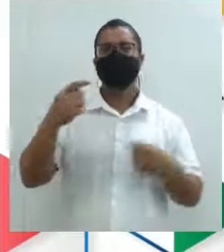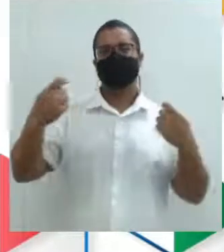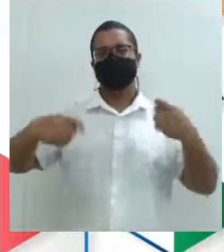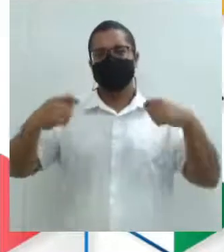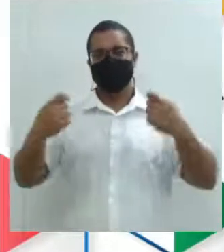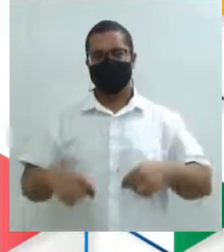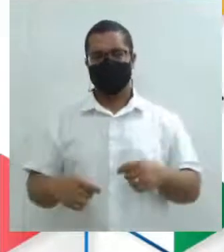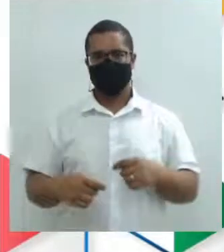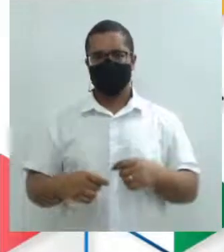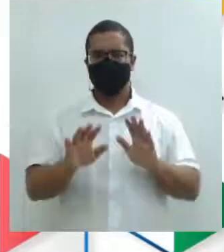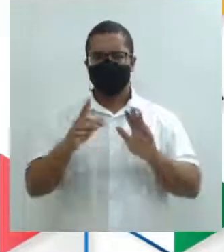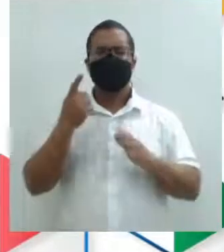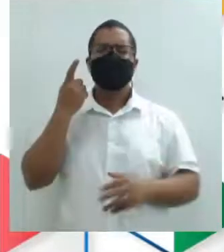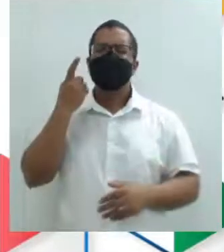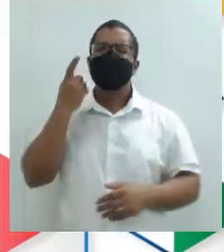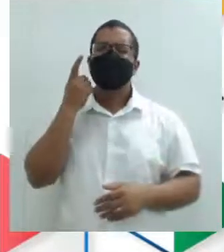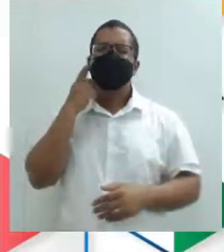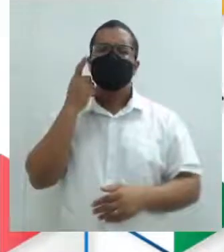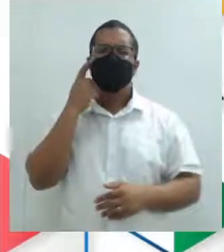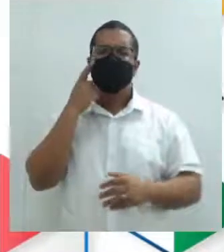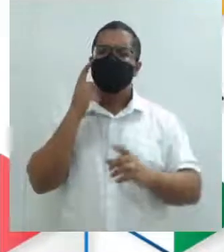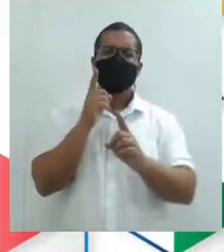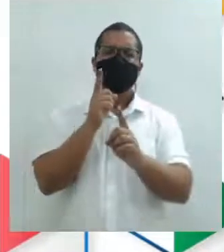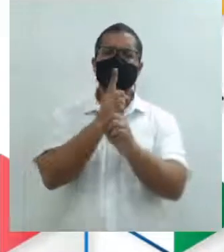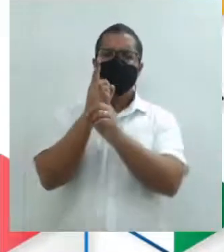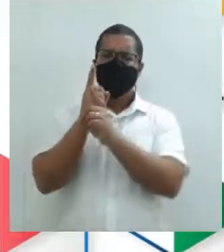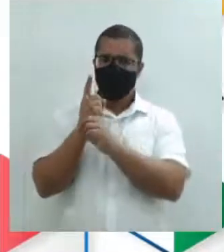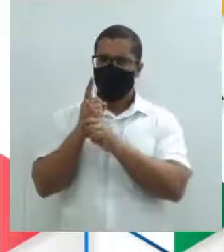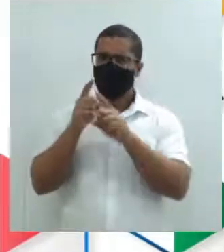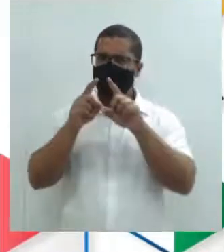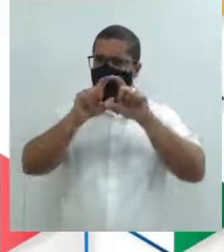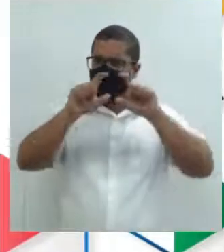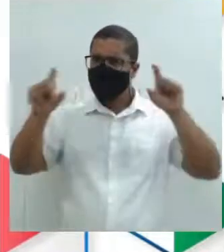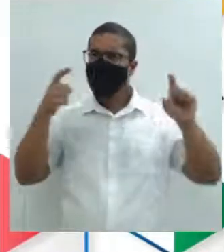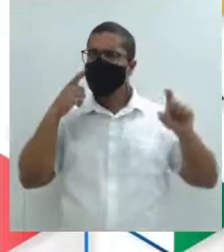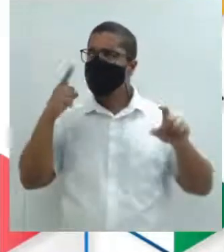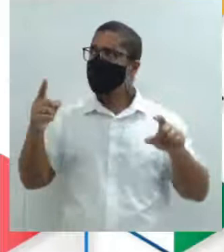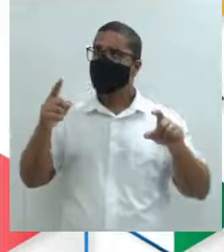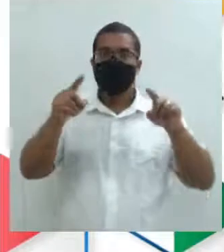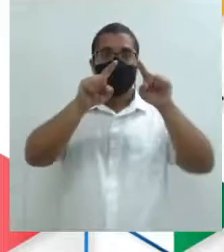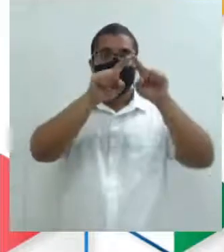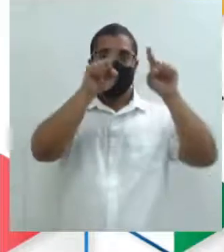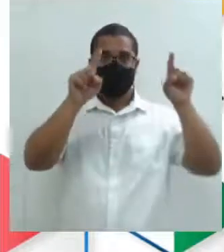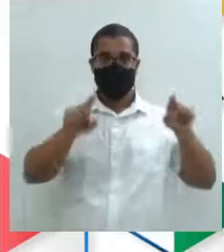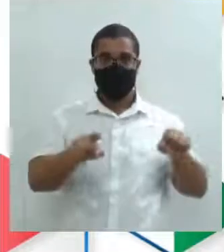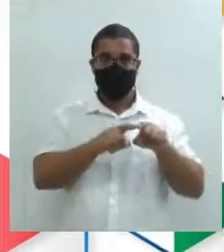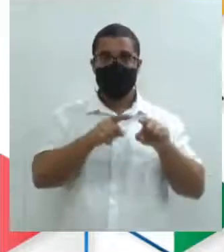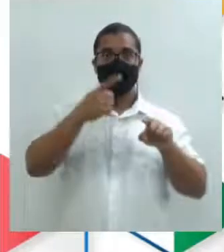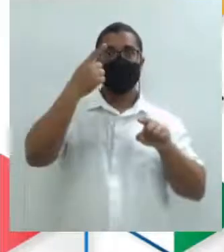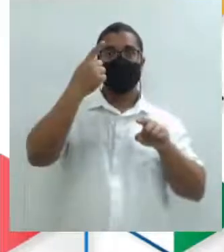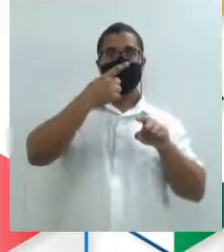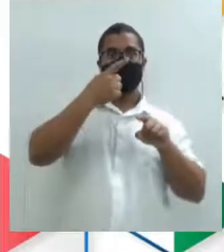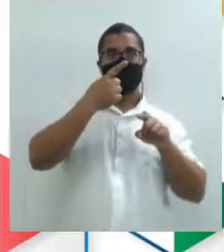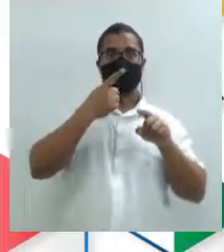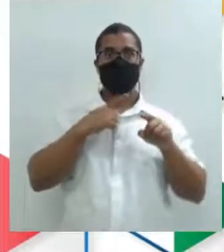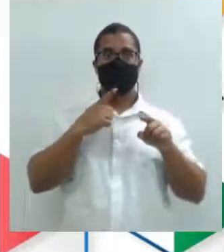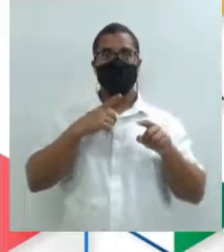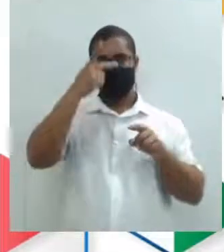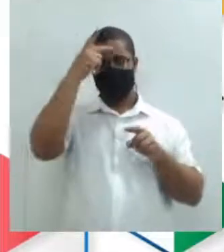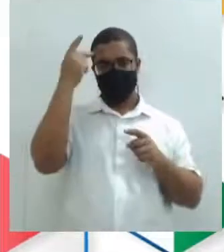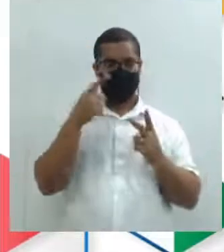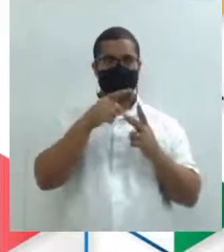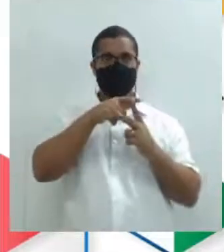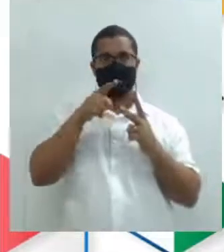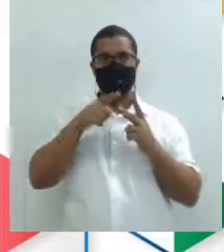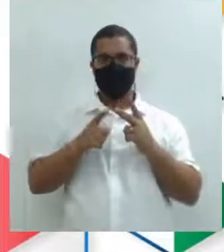texto. Então vamos analisar essa tirinha. Primeiro quadrinho traz dois personagens.